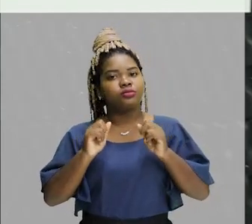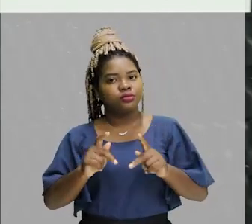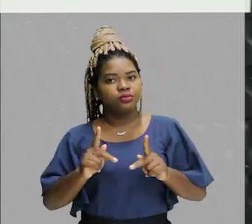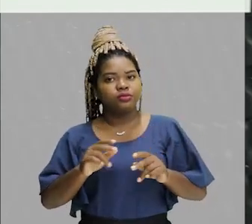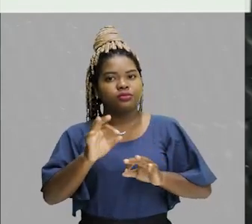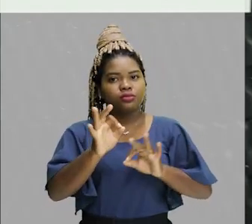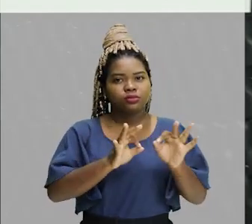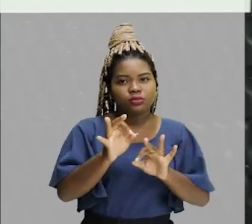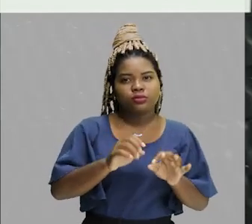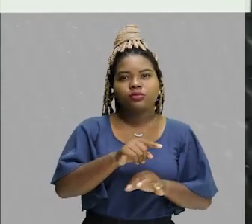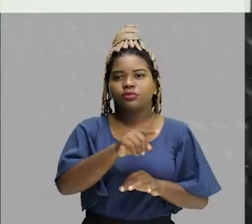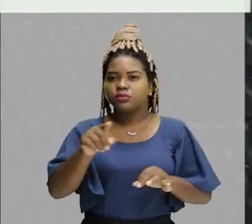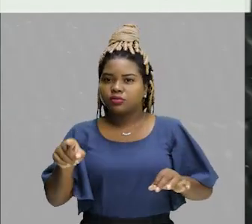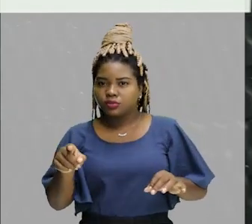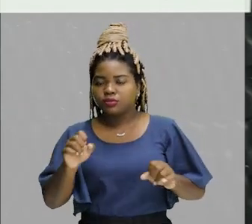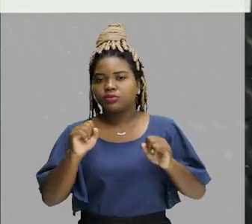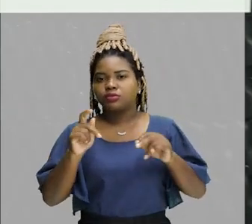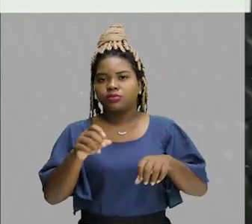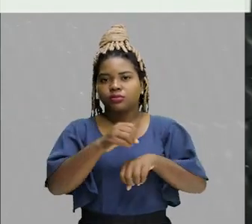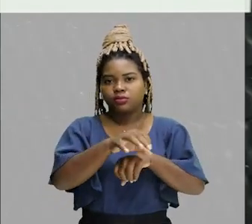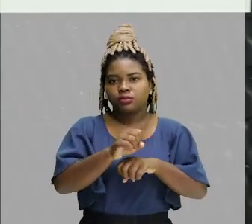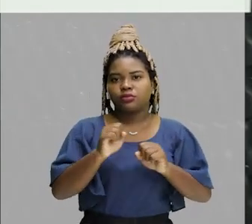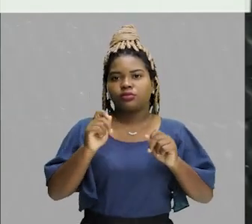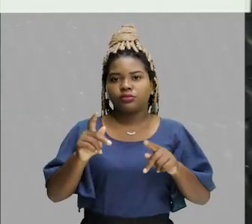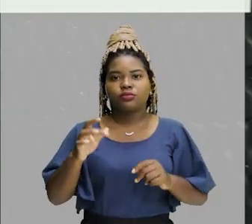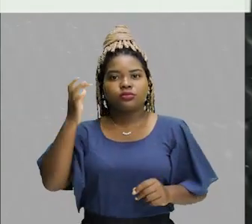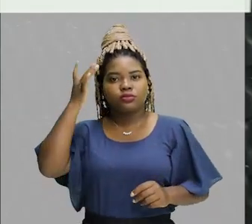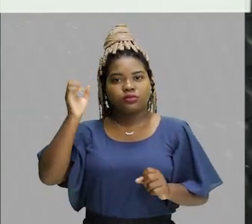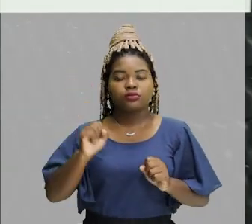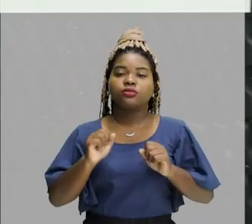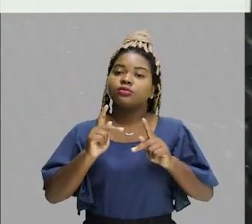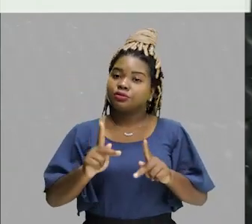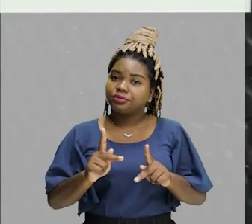para vocês aprenderem a reconhecer e identificar isso facilmente.